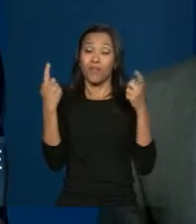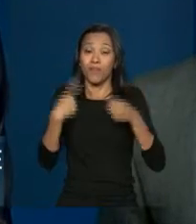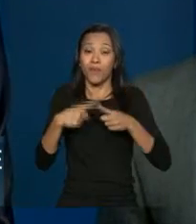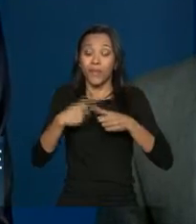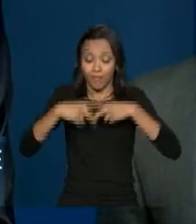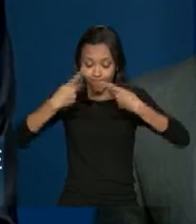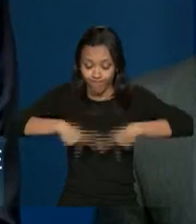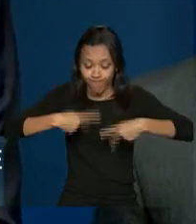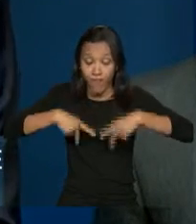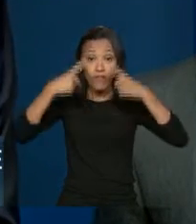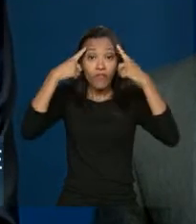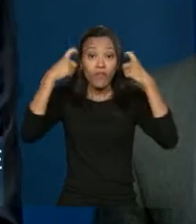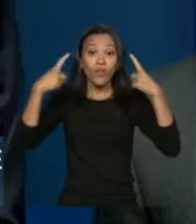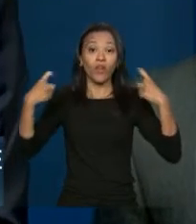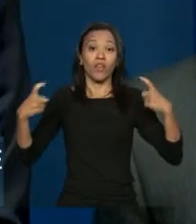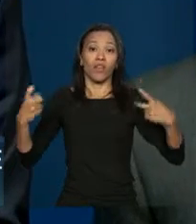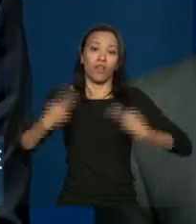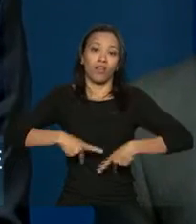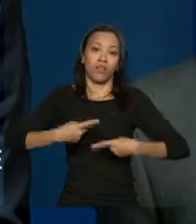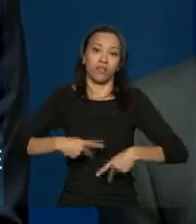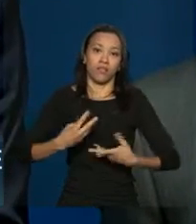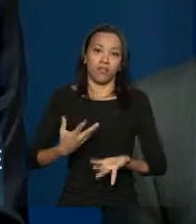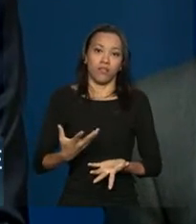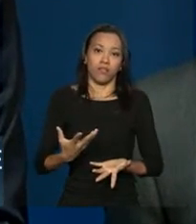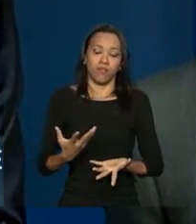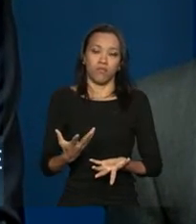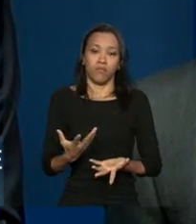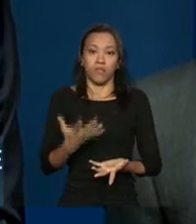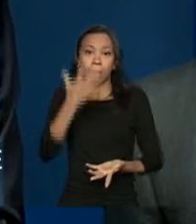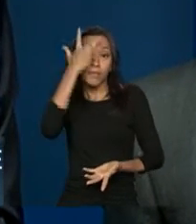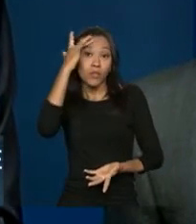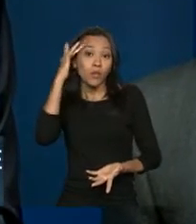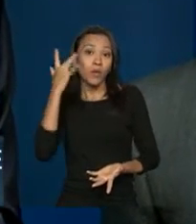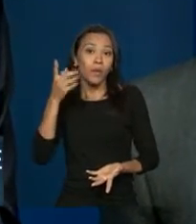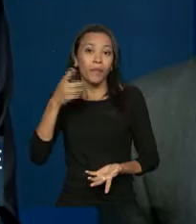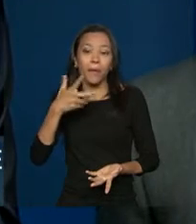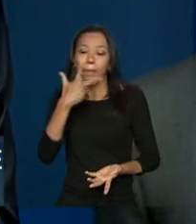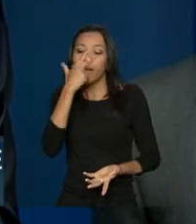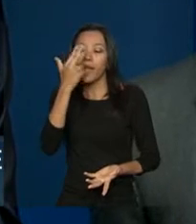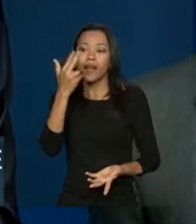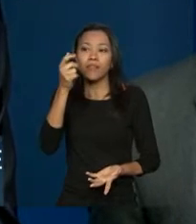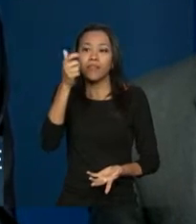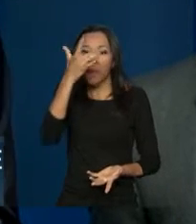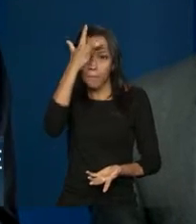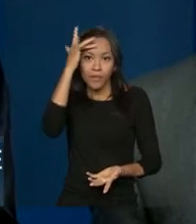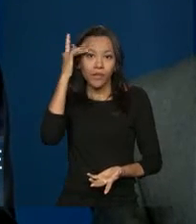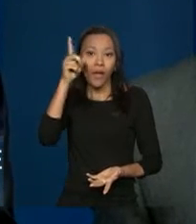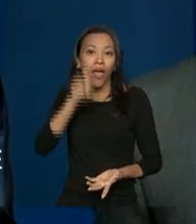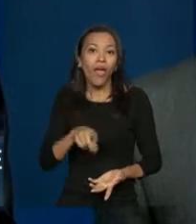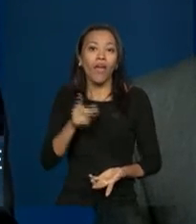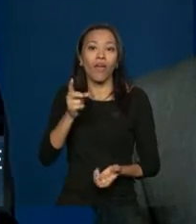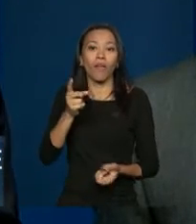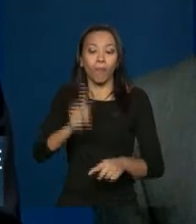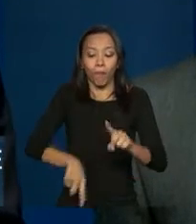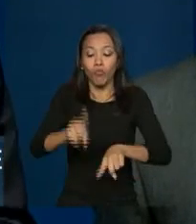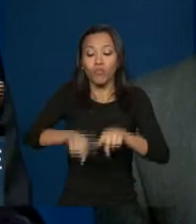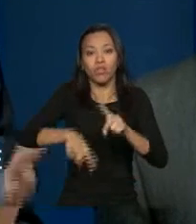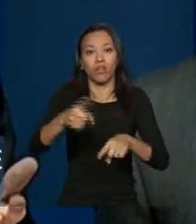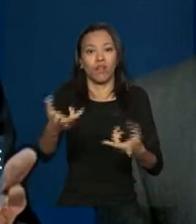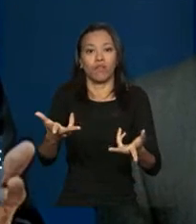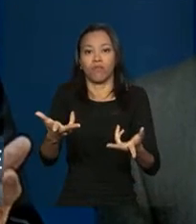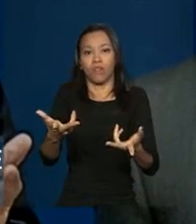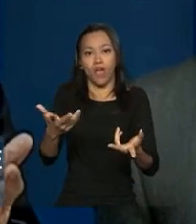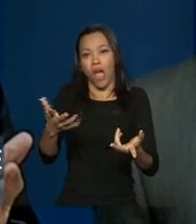submete pessoas a uma condição de coisa, de mercadoria, que muitas vezes ou a vítima